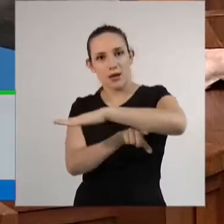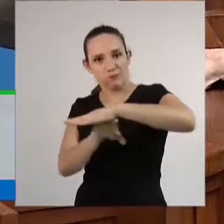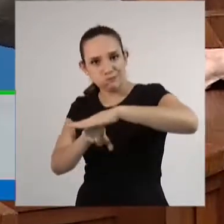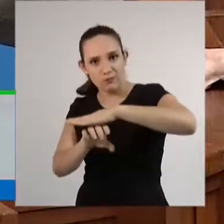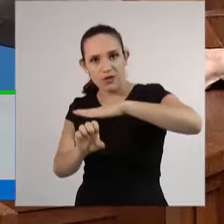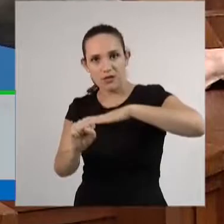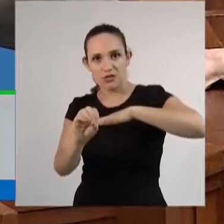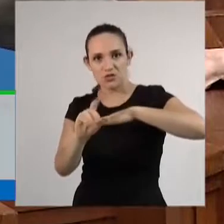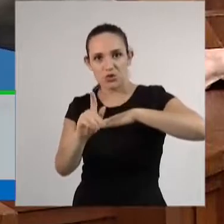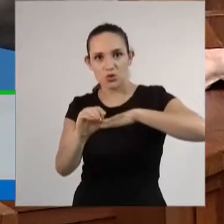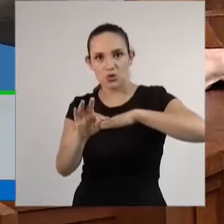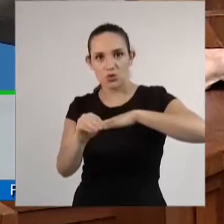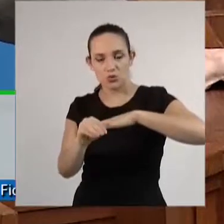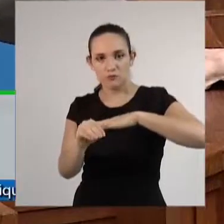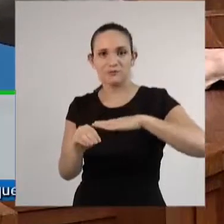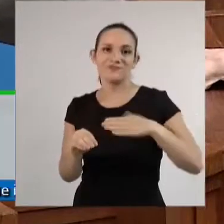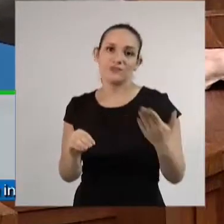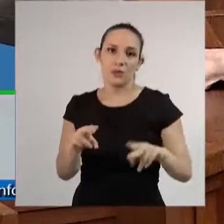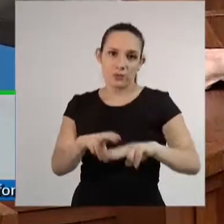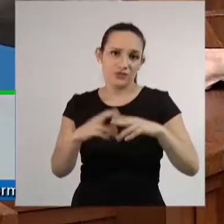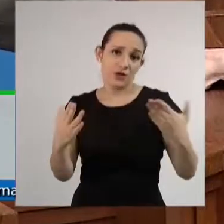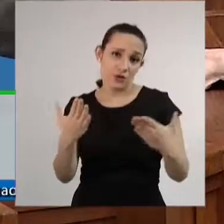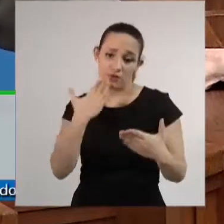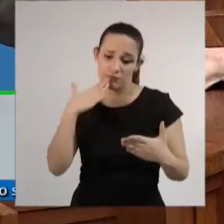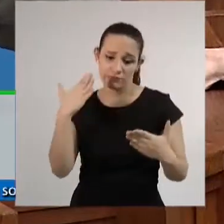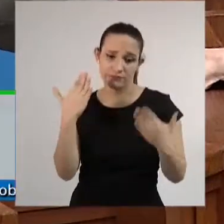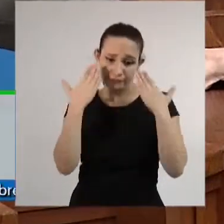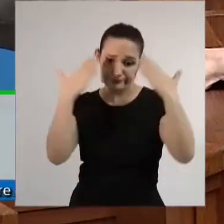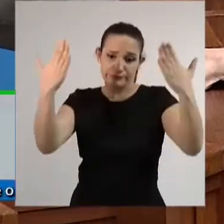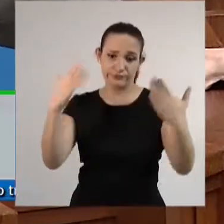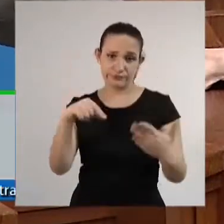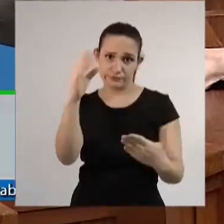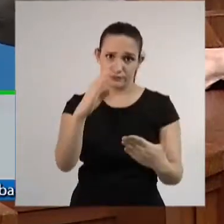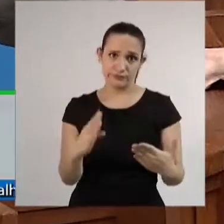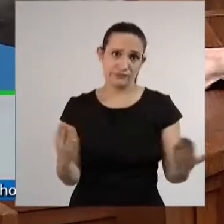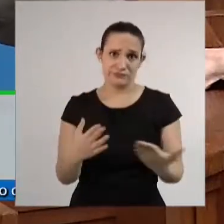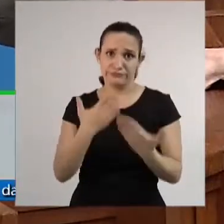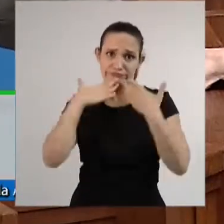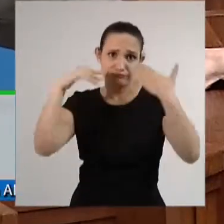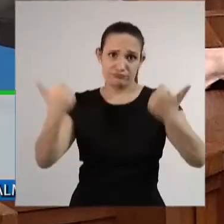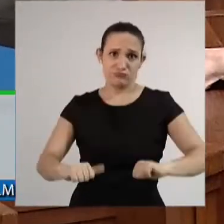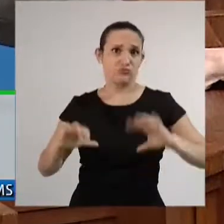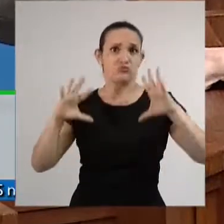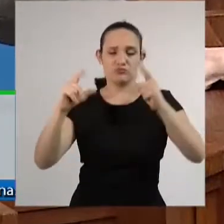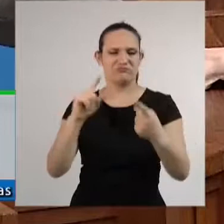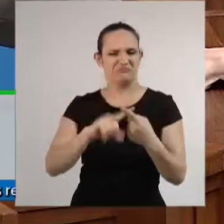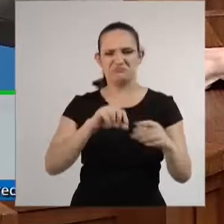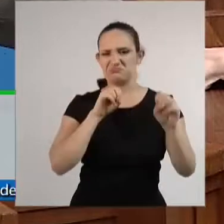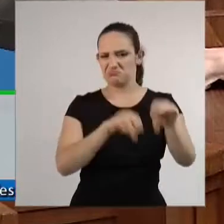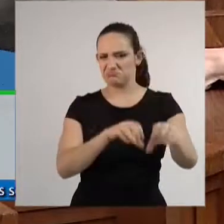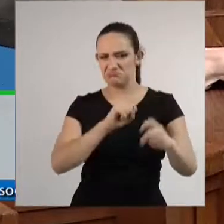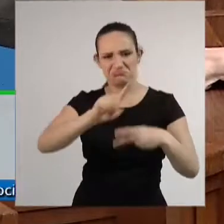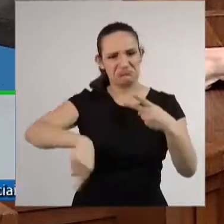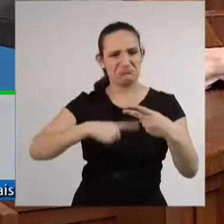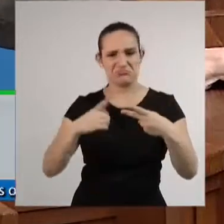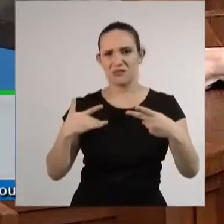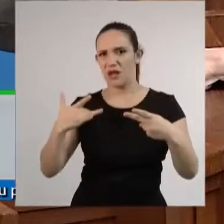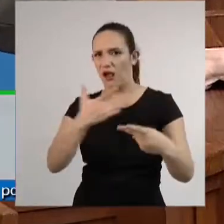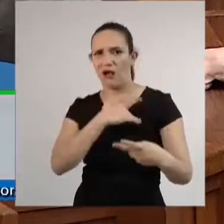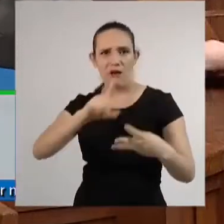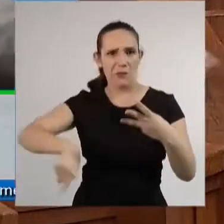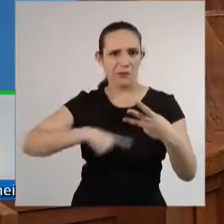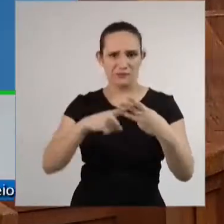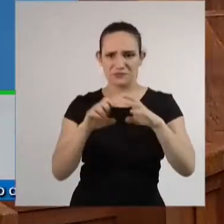a habitação, e o resultado do Brasil é desastroso em todas as áreas, na educação, na saúde,